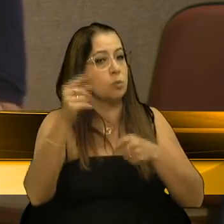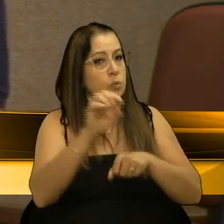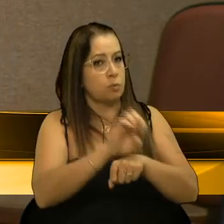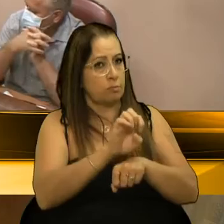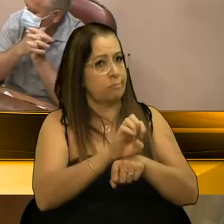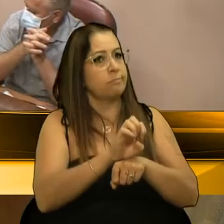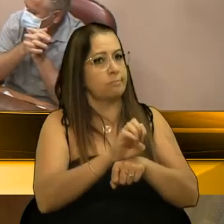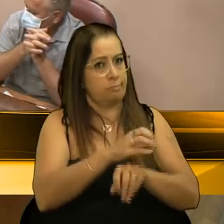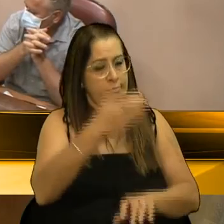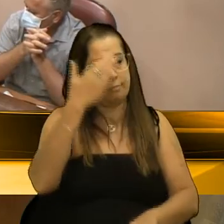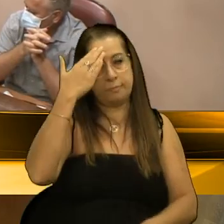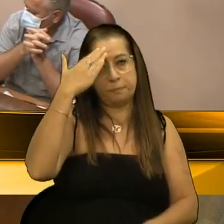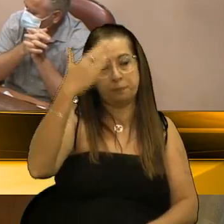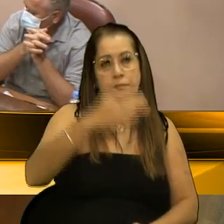Obrigado.